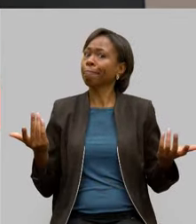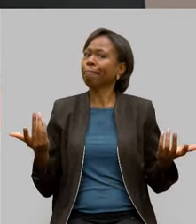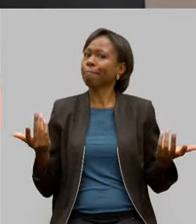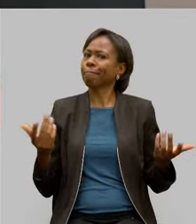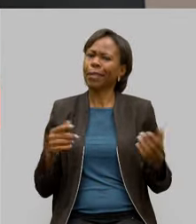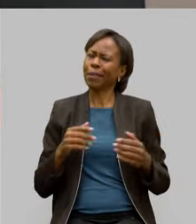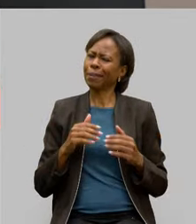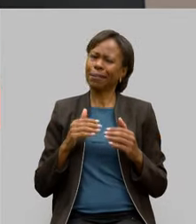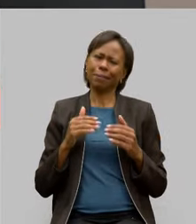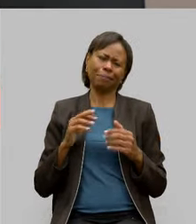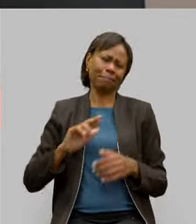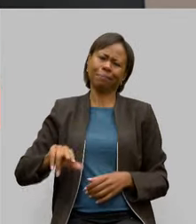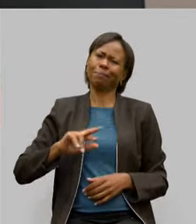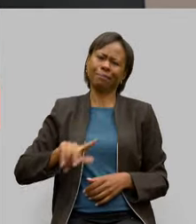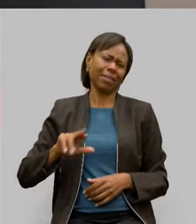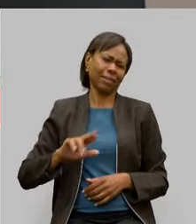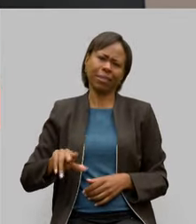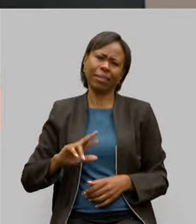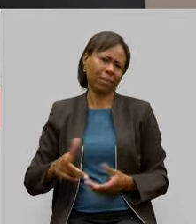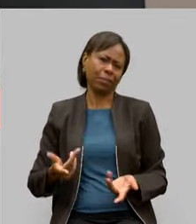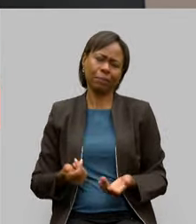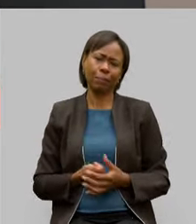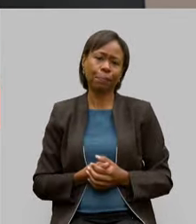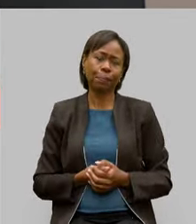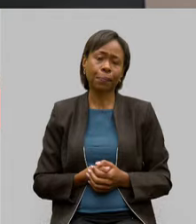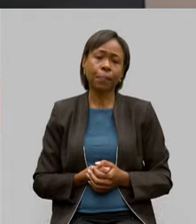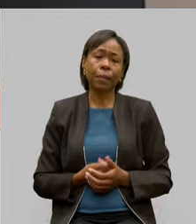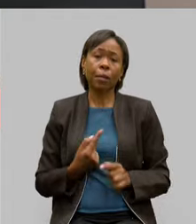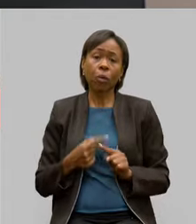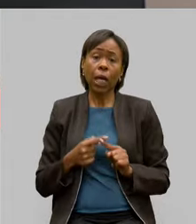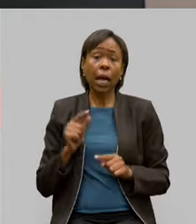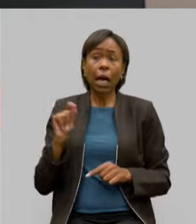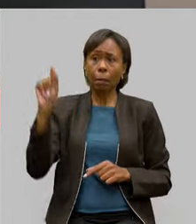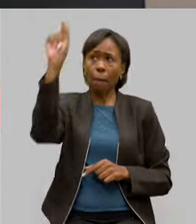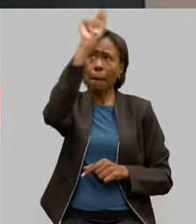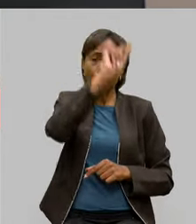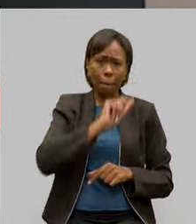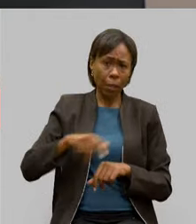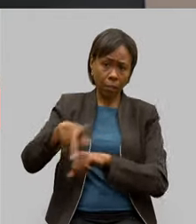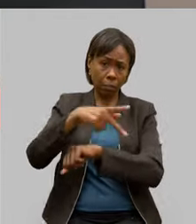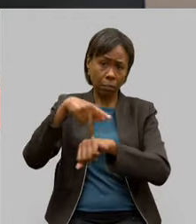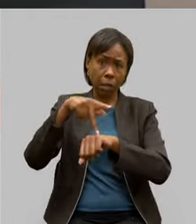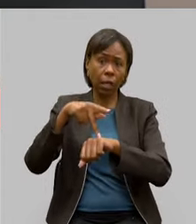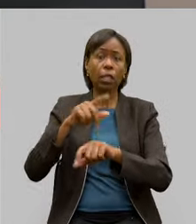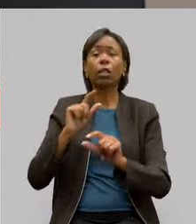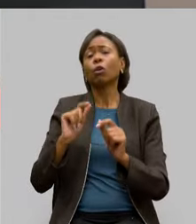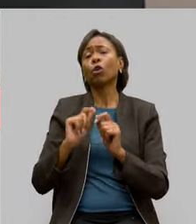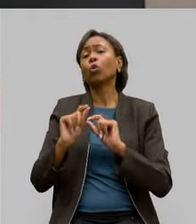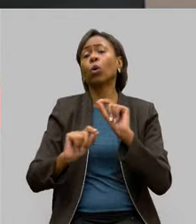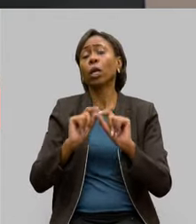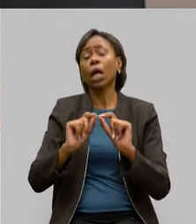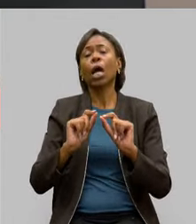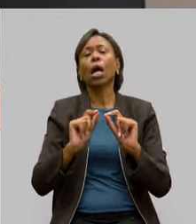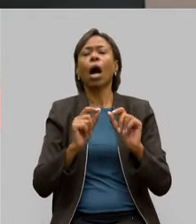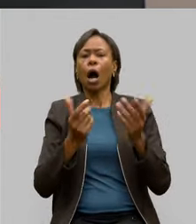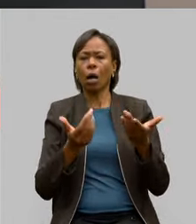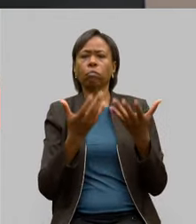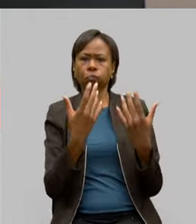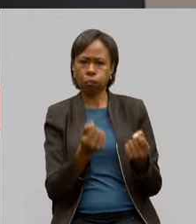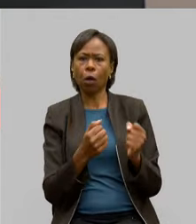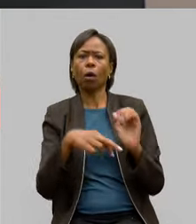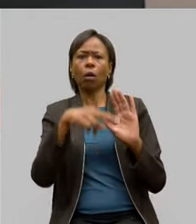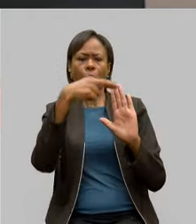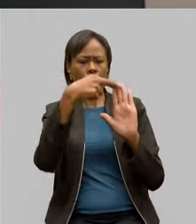senhores senhoras Com certeza não o que esses países fizeram Foi criar um ambiente regulatório seguro